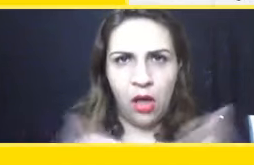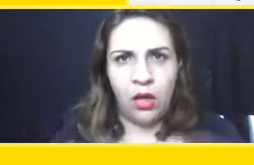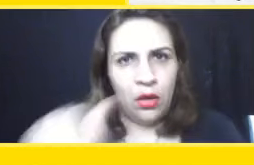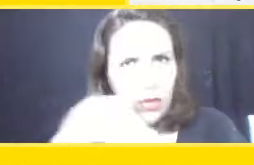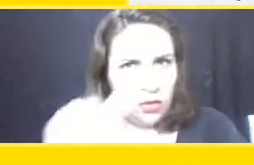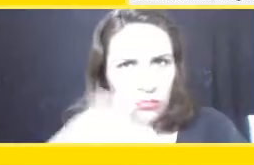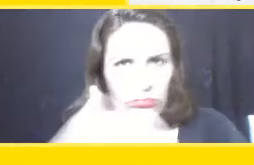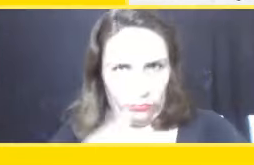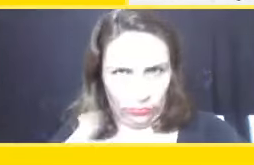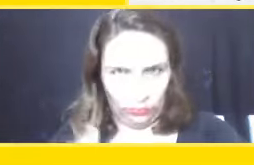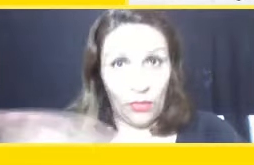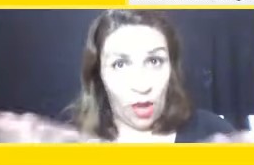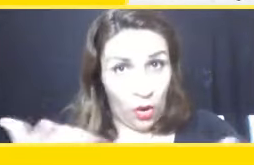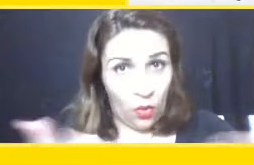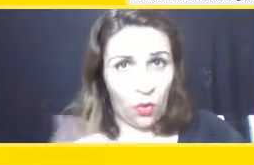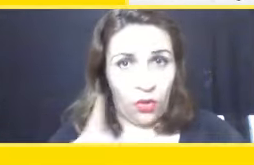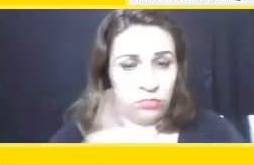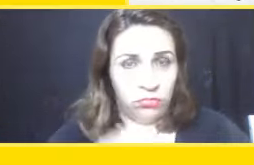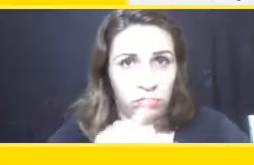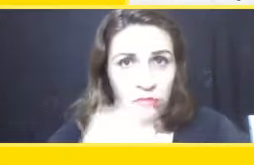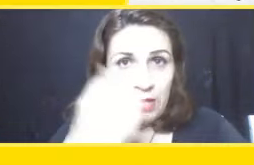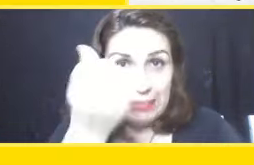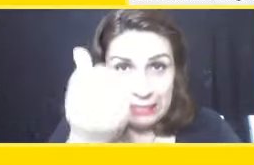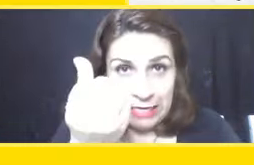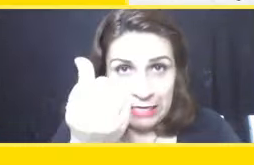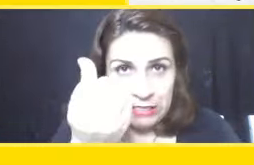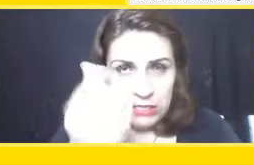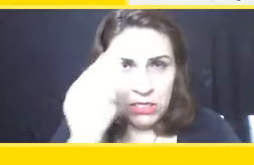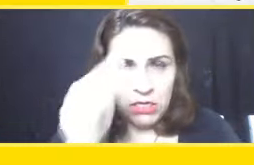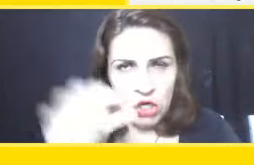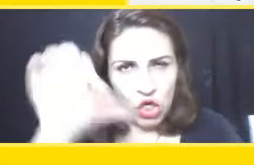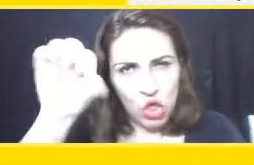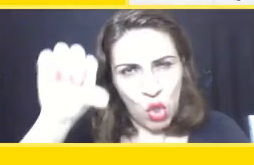Saúde, agora às 18h09. Nós temos